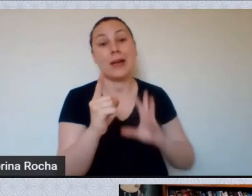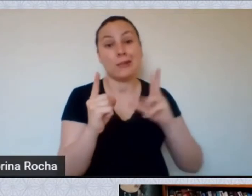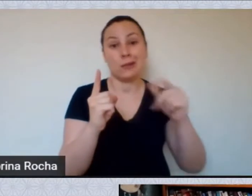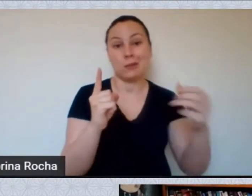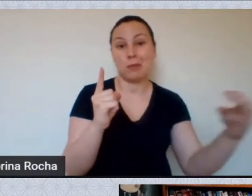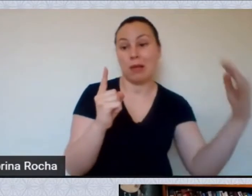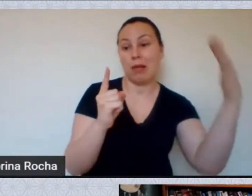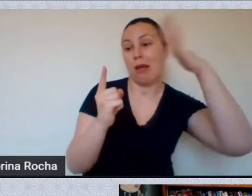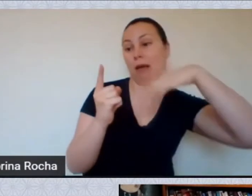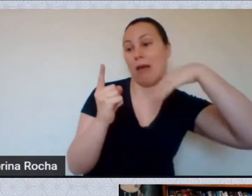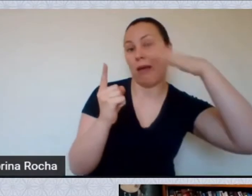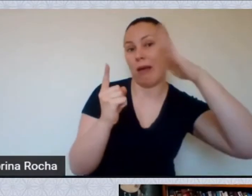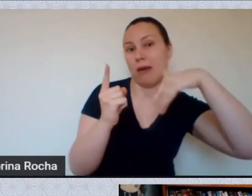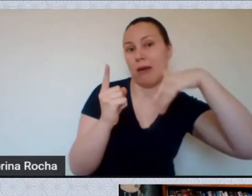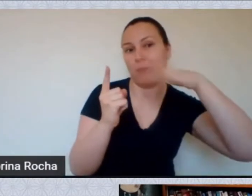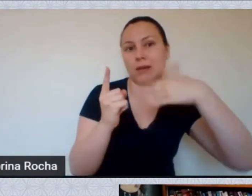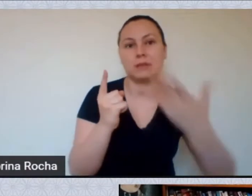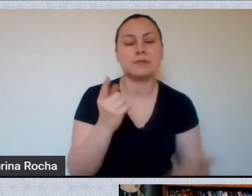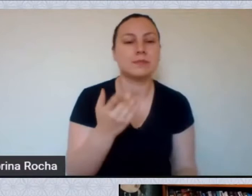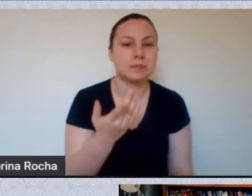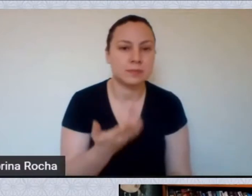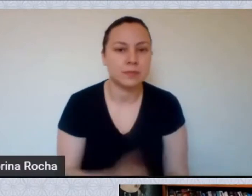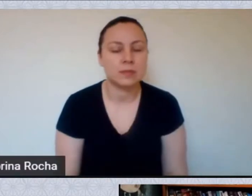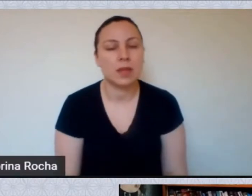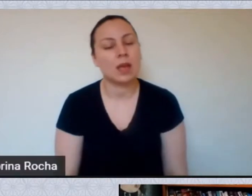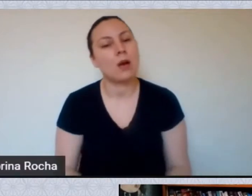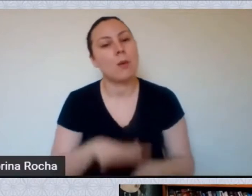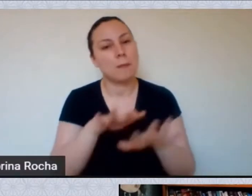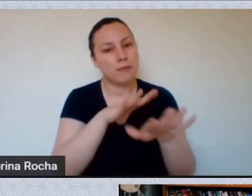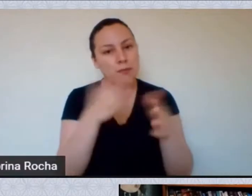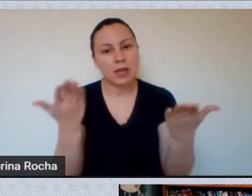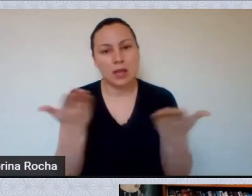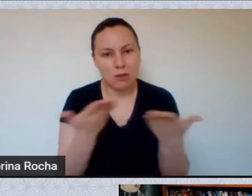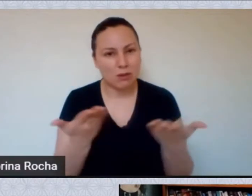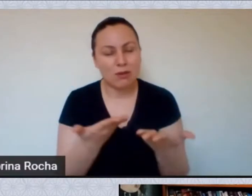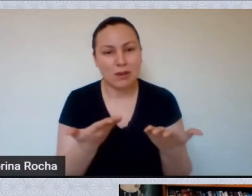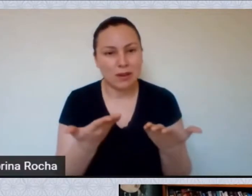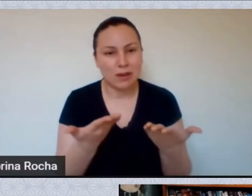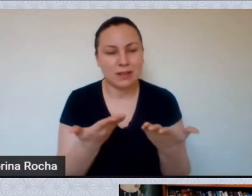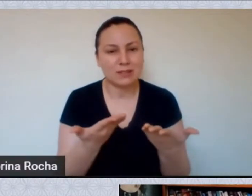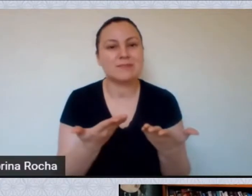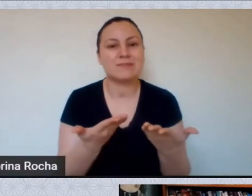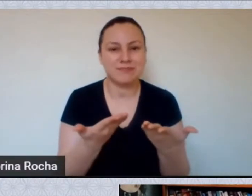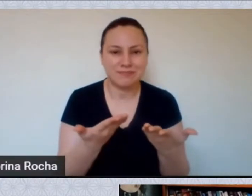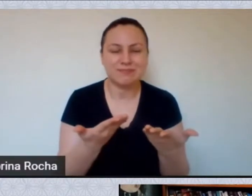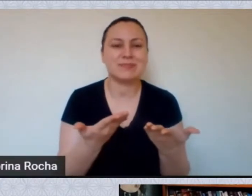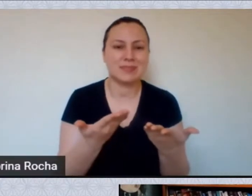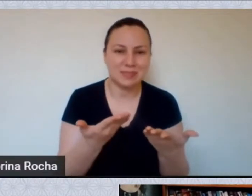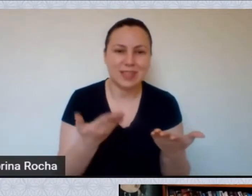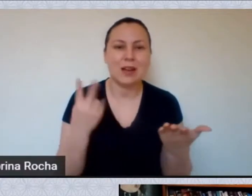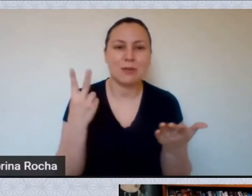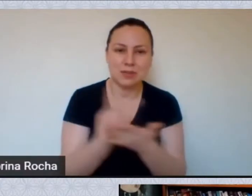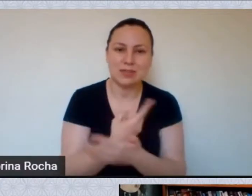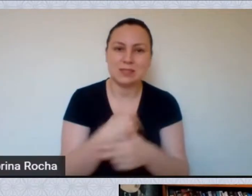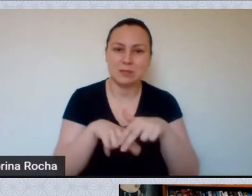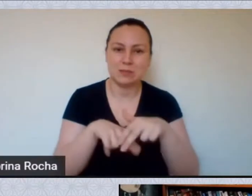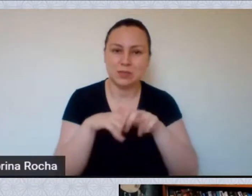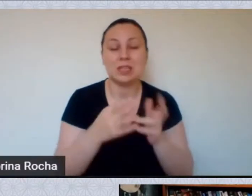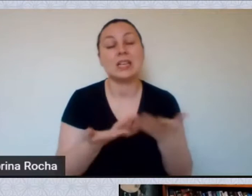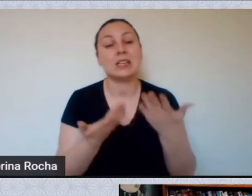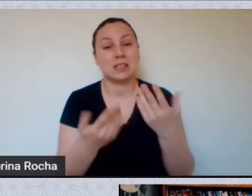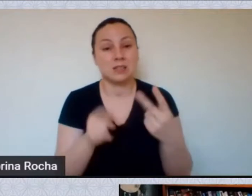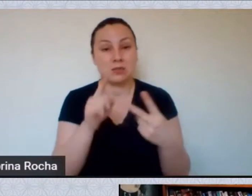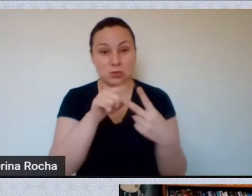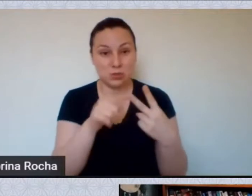estão surgindo agora. E também não é à toa, voltando à sua pergunta original, que os Estados Unidos e o Brasil são os dois países que estão